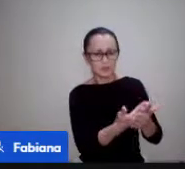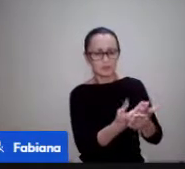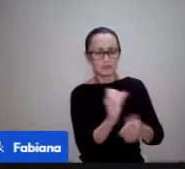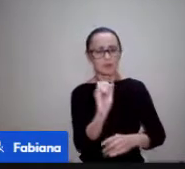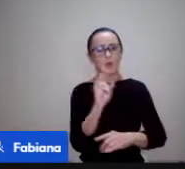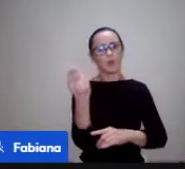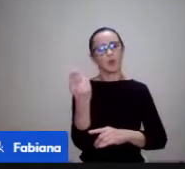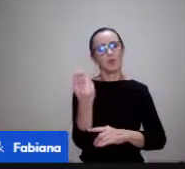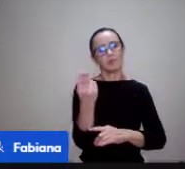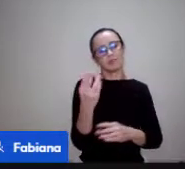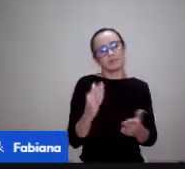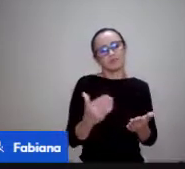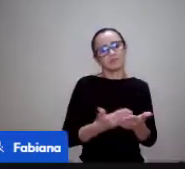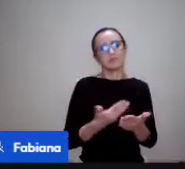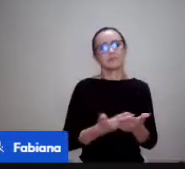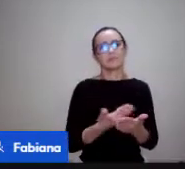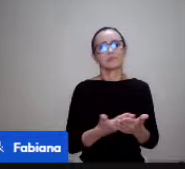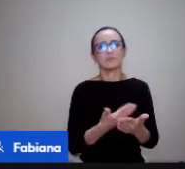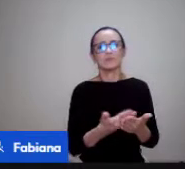O que